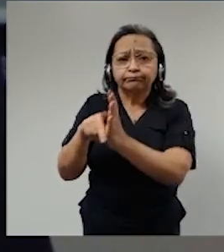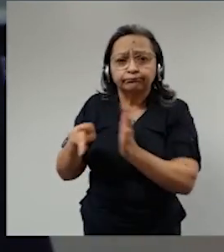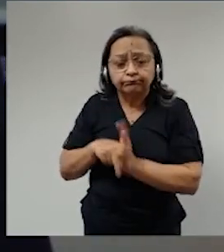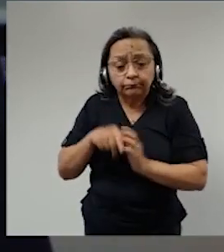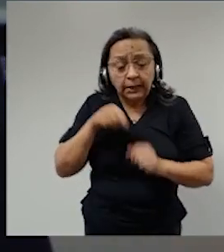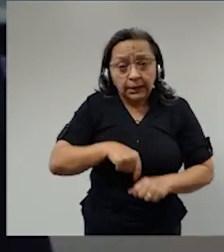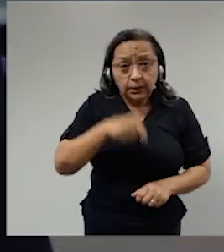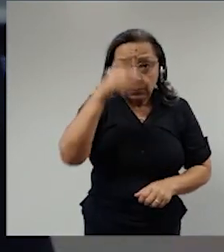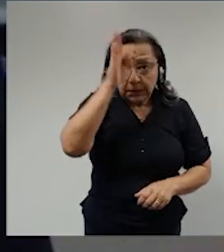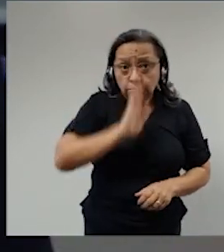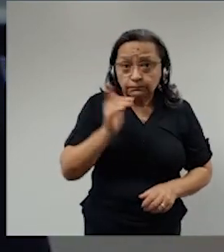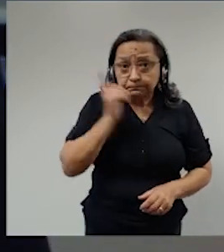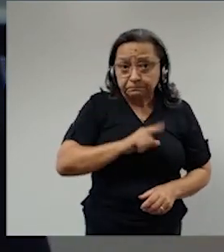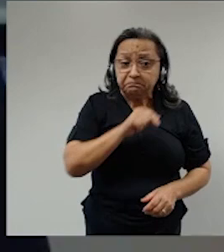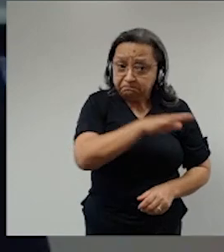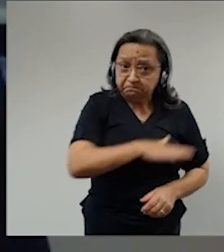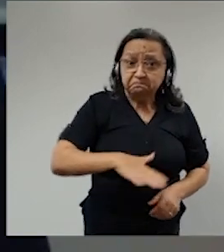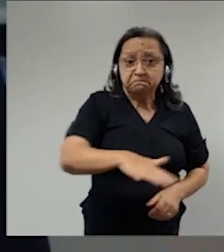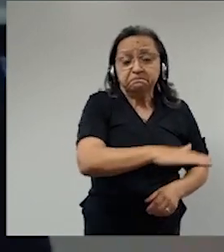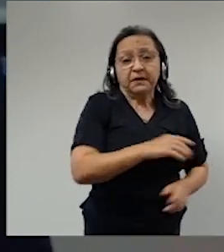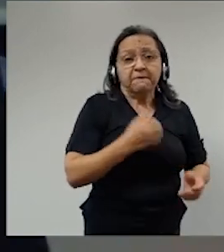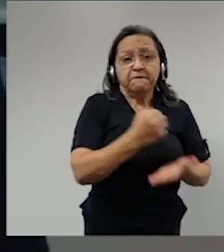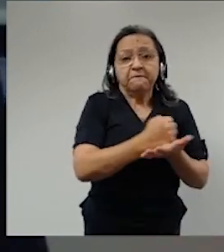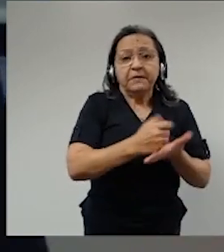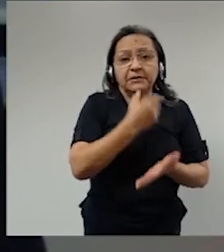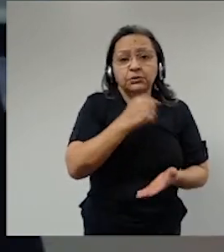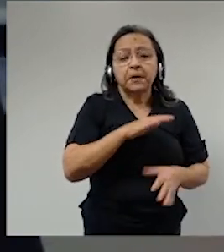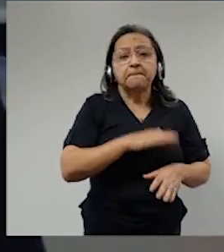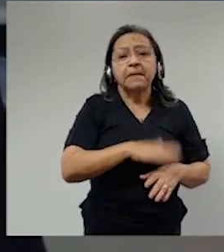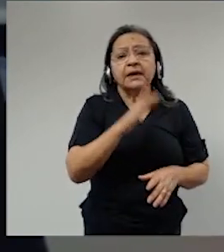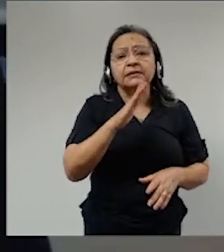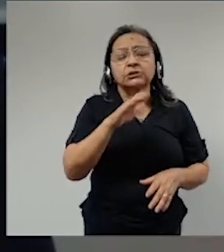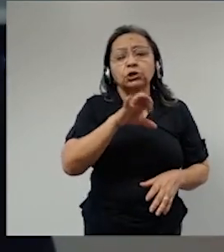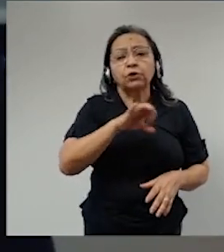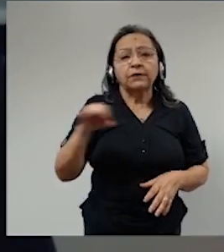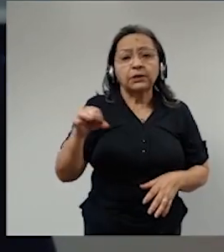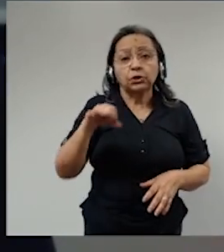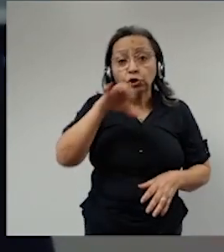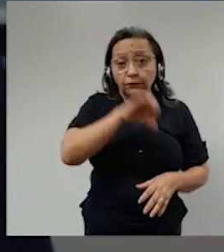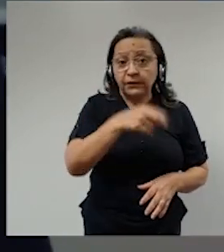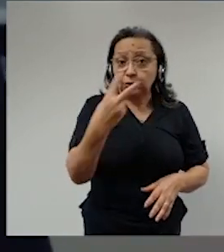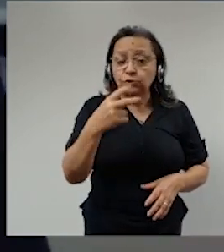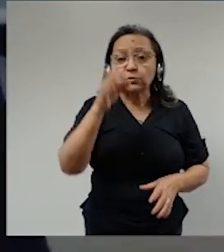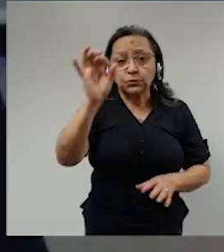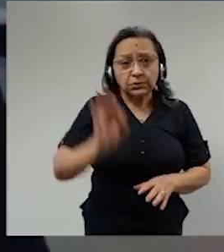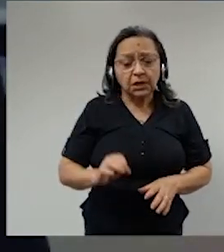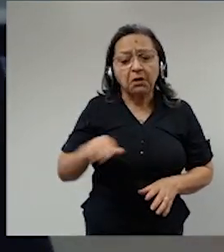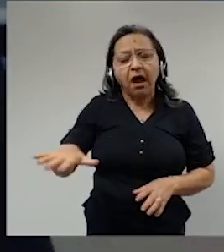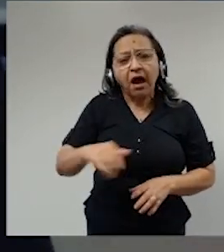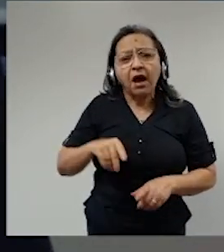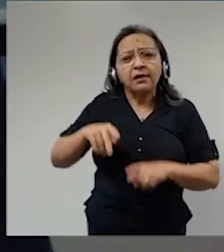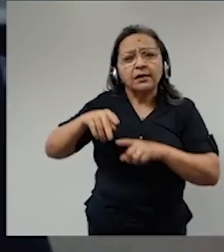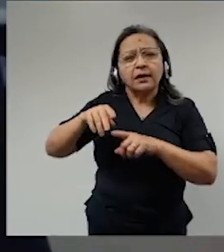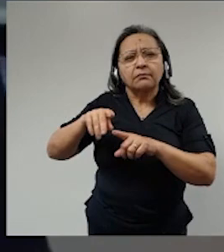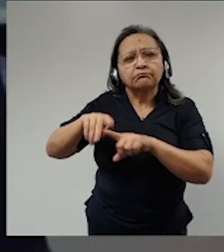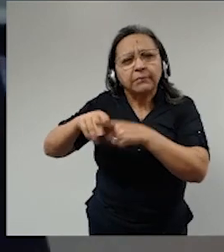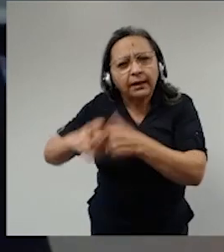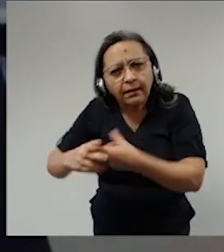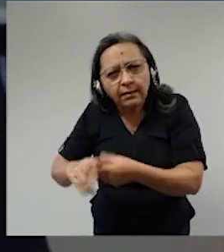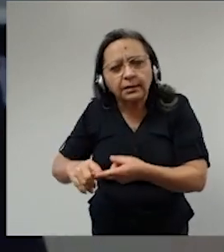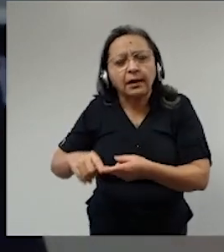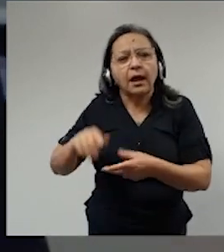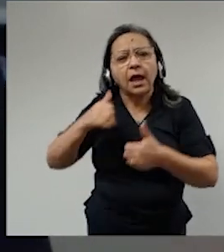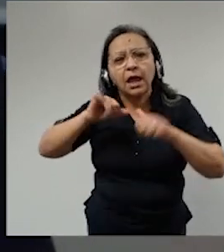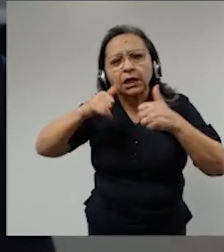Brasil são na área farmacêutica. Mais de 92% são na área mecânica, eletrônica,